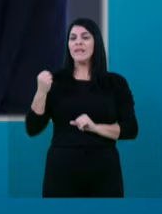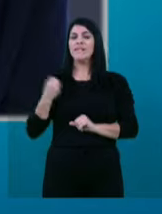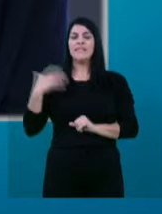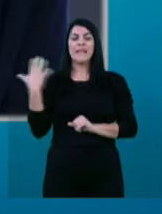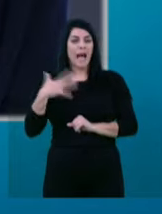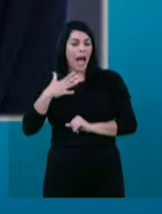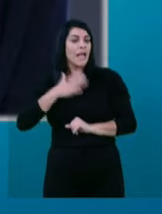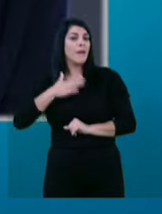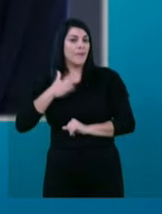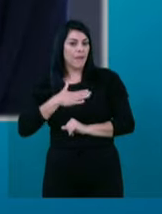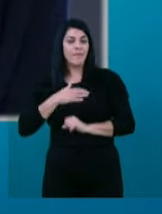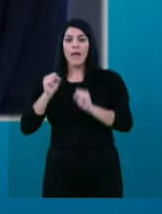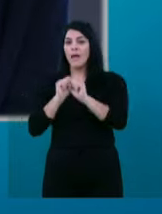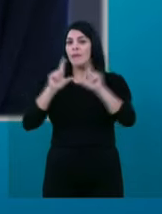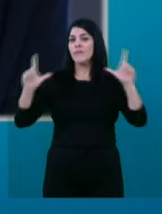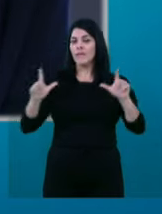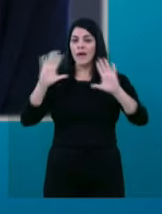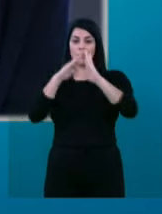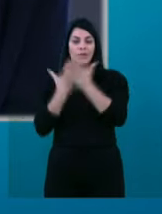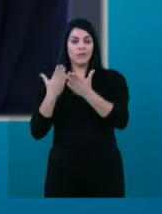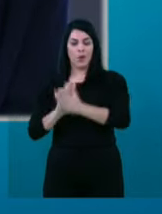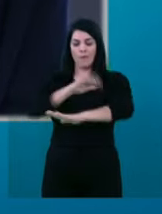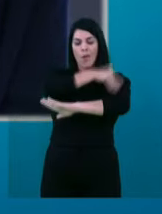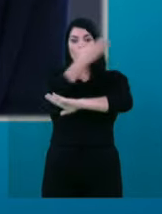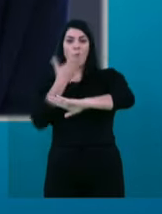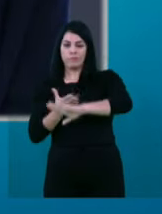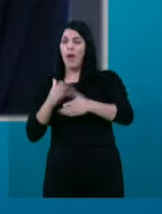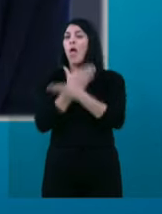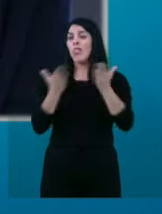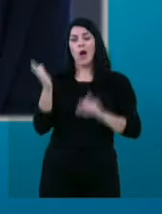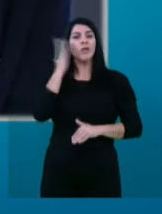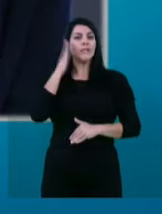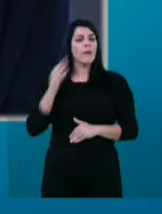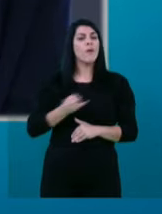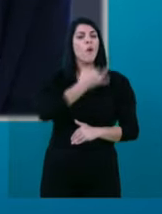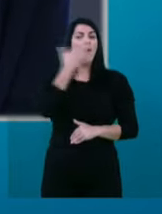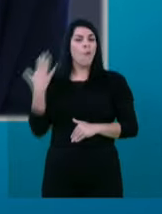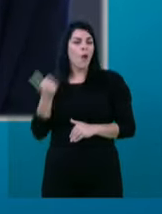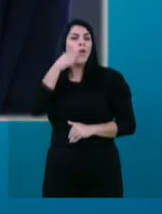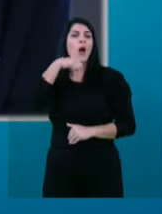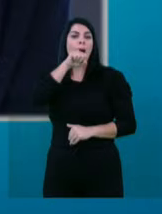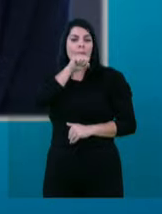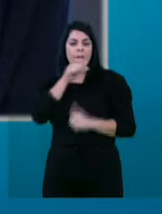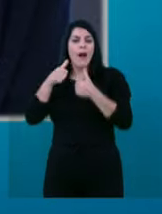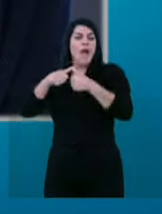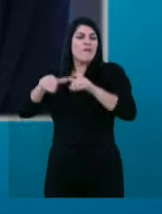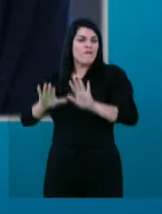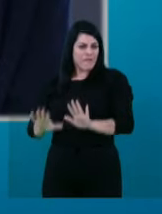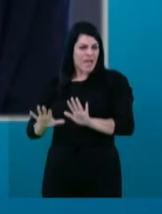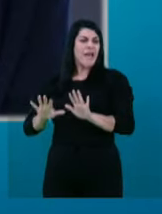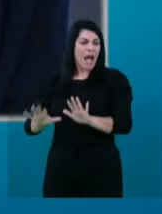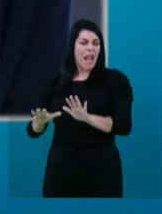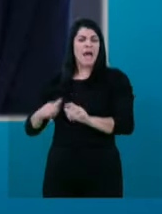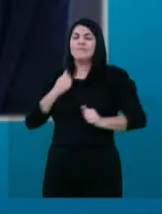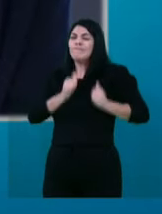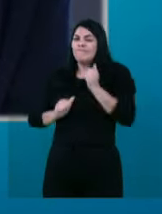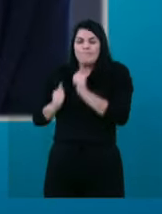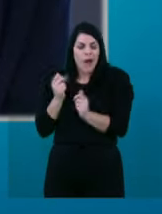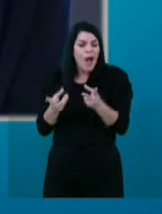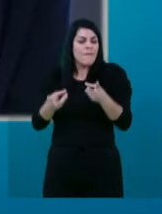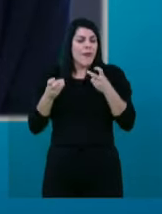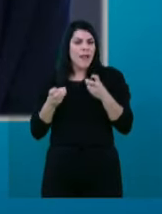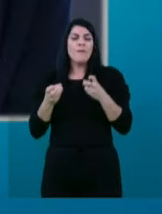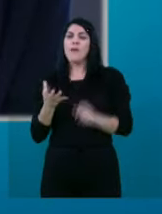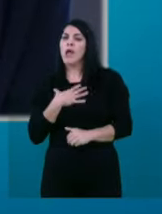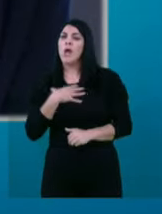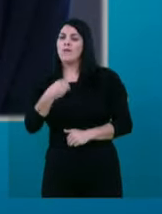mim, que é a ampliação da escola em tempo integral. A gente sabe o quanto que nossas mães ficam angustiadas hoje ao verem seus